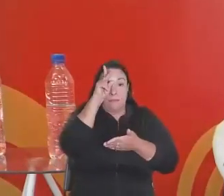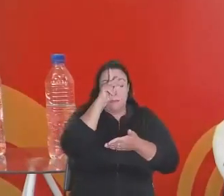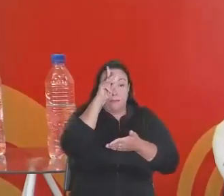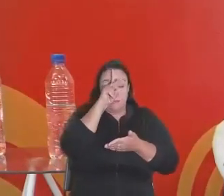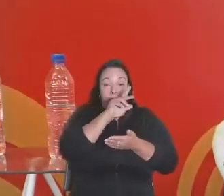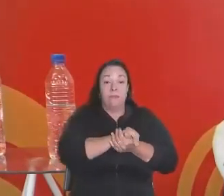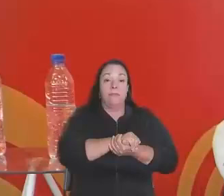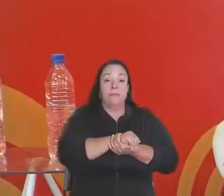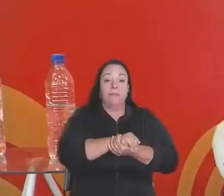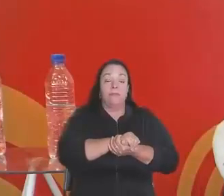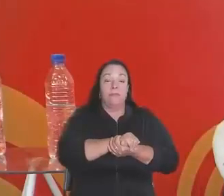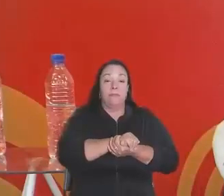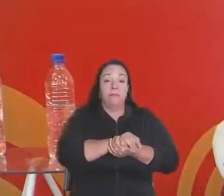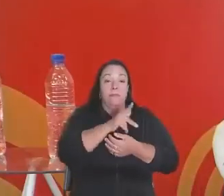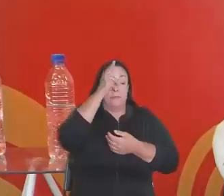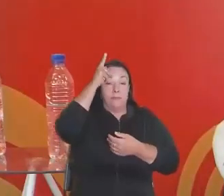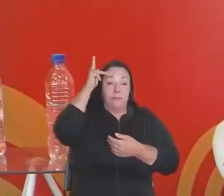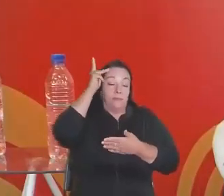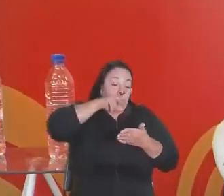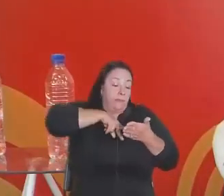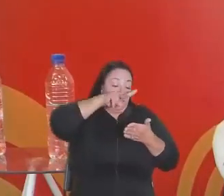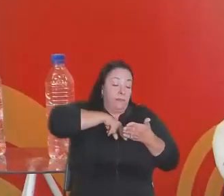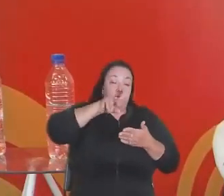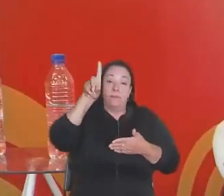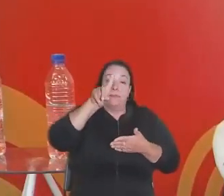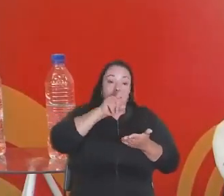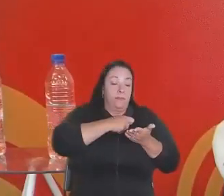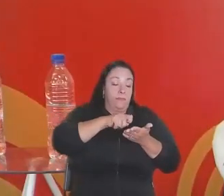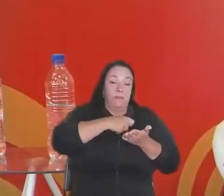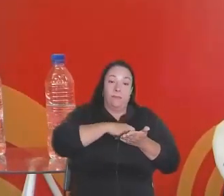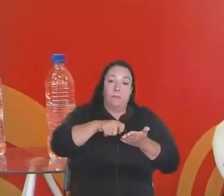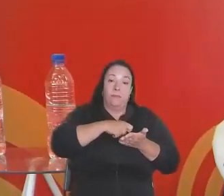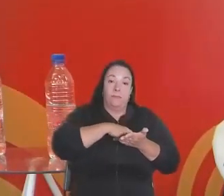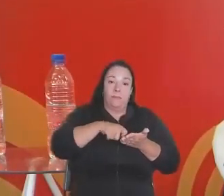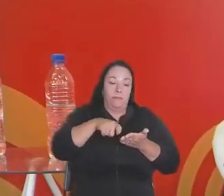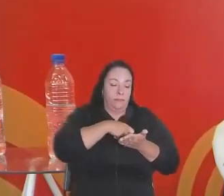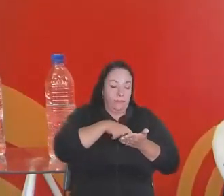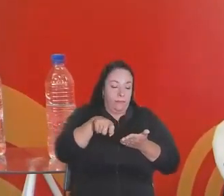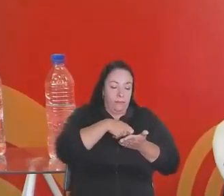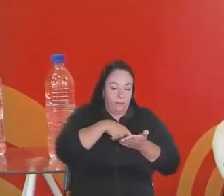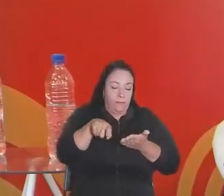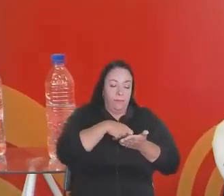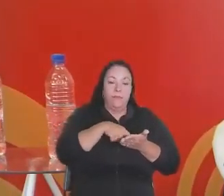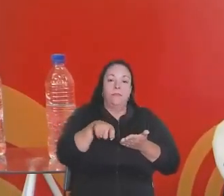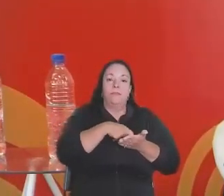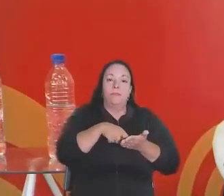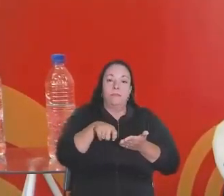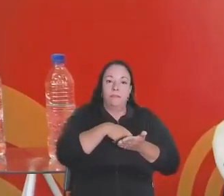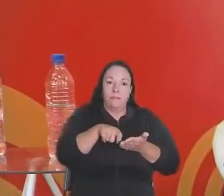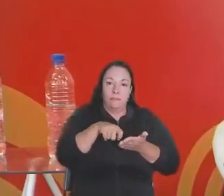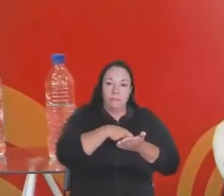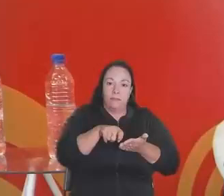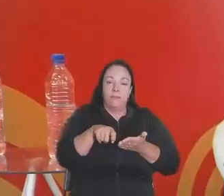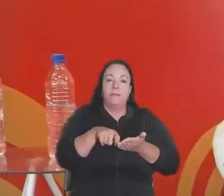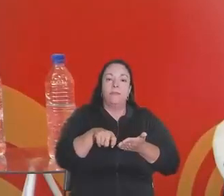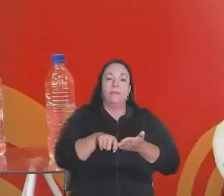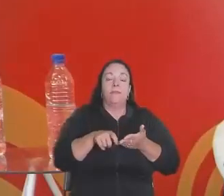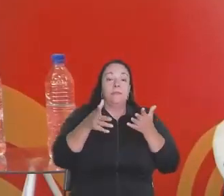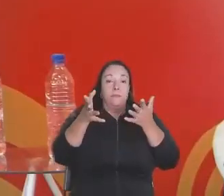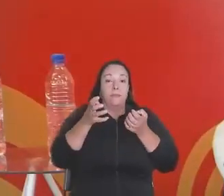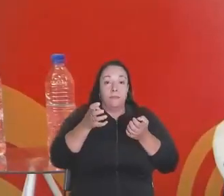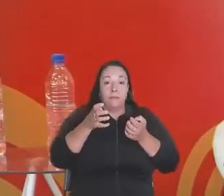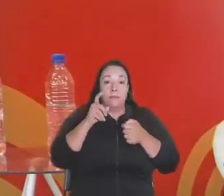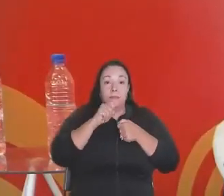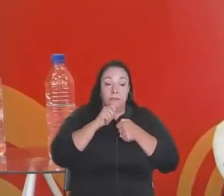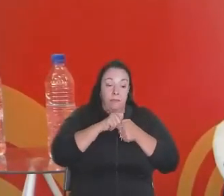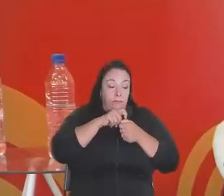me colocar na pessoa do leitor e não do escritor. Eu escrevendo, ao escrever, quero como